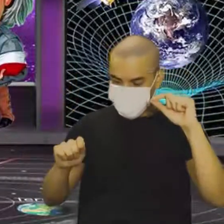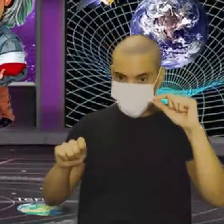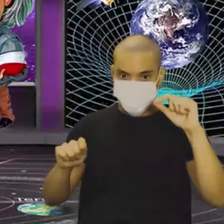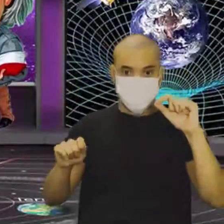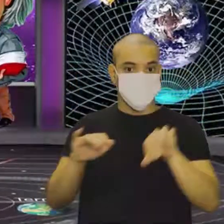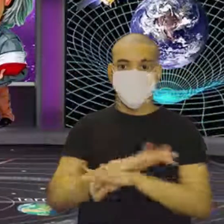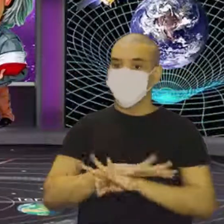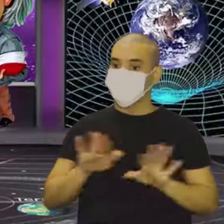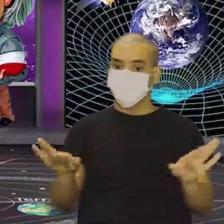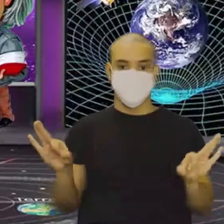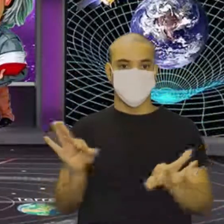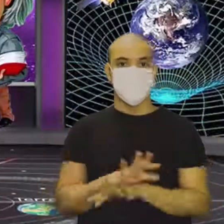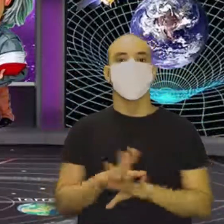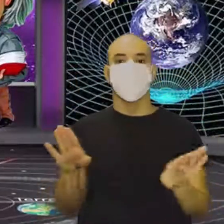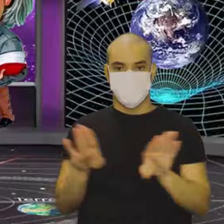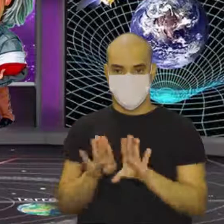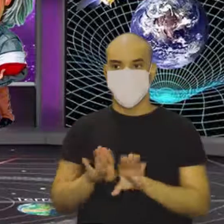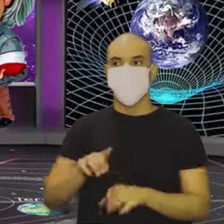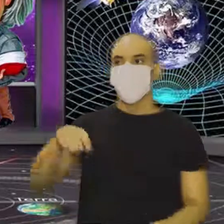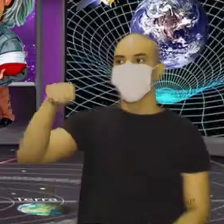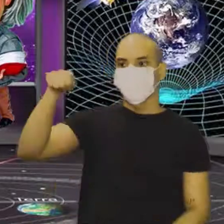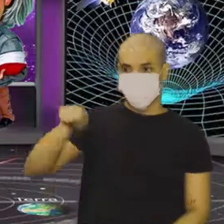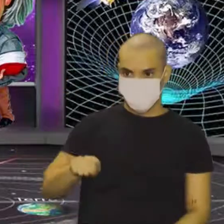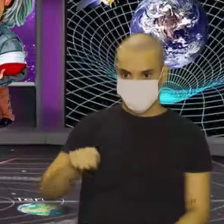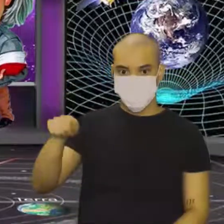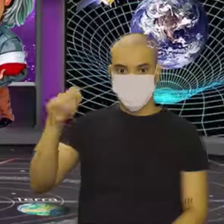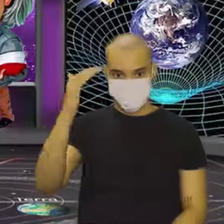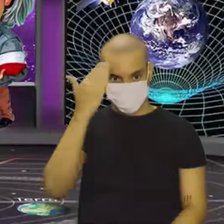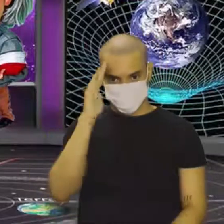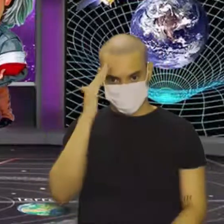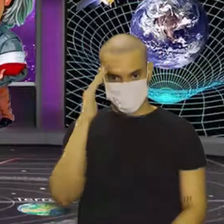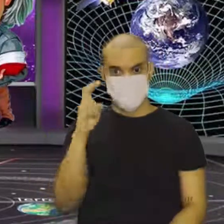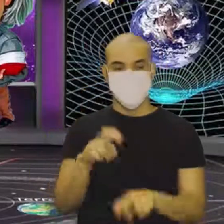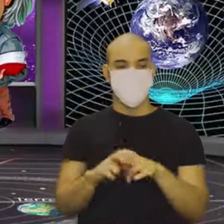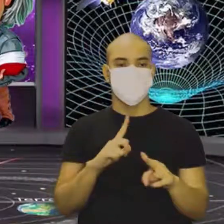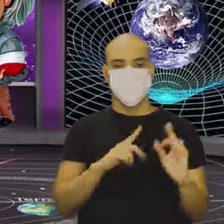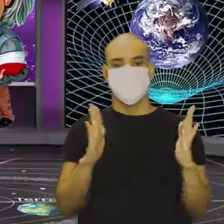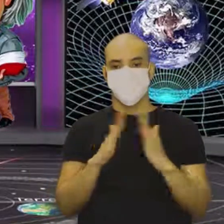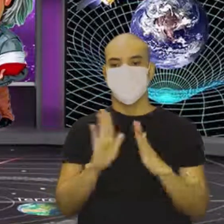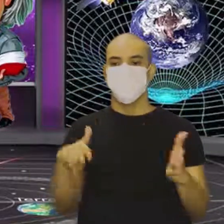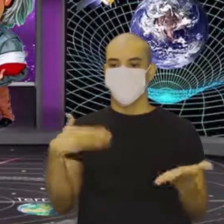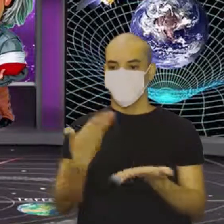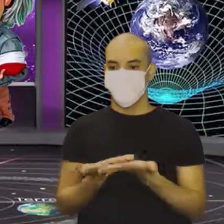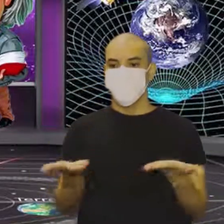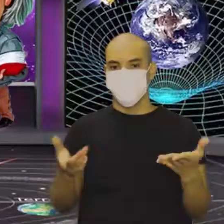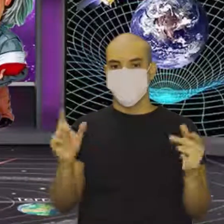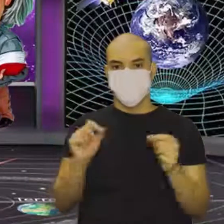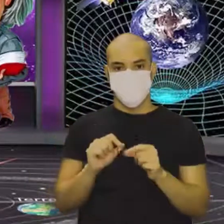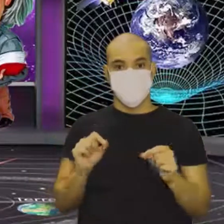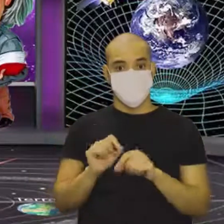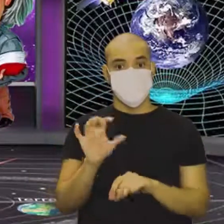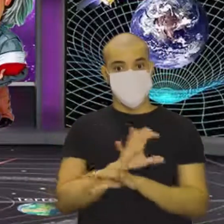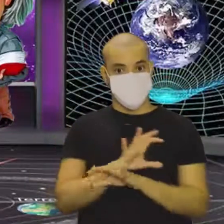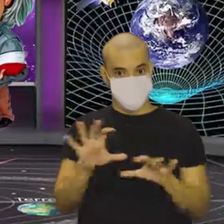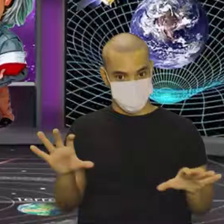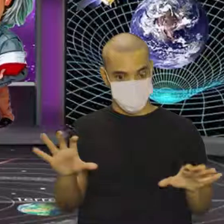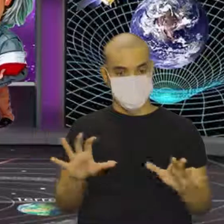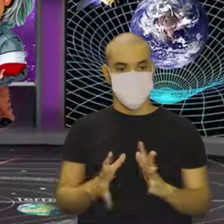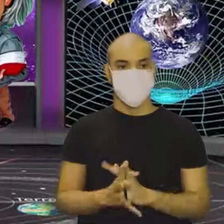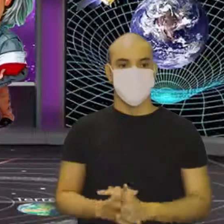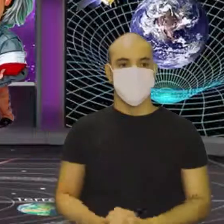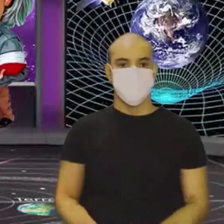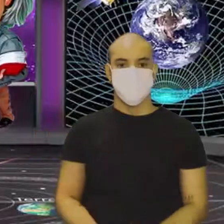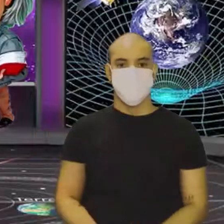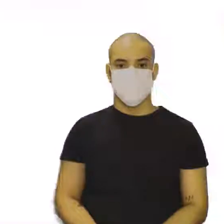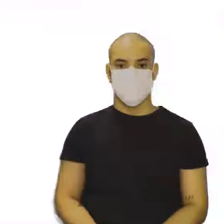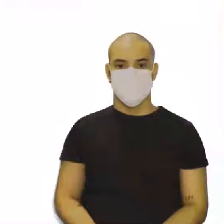Tiro, então funciona também como um interruptor. Entendido isso? E tem casas que ainda trabalham com esse tipo de sistema. Vamos